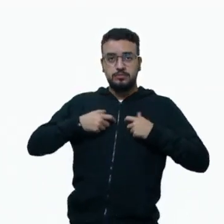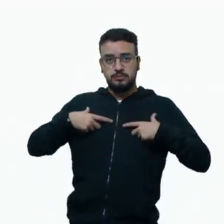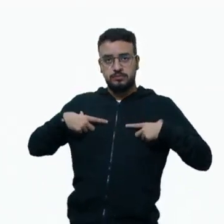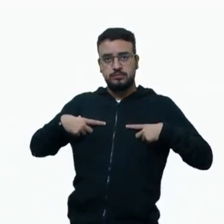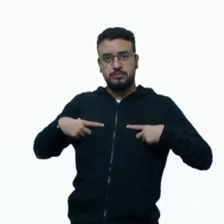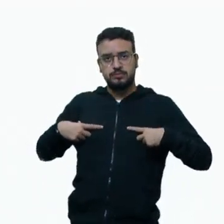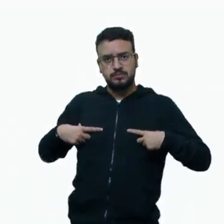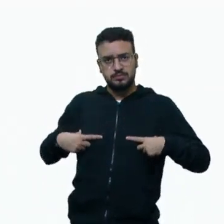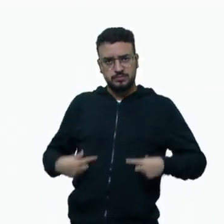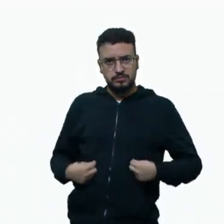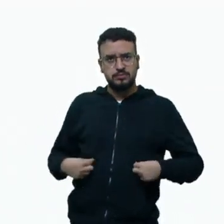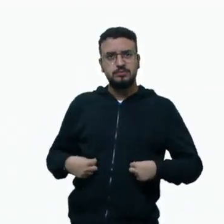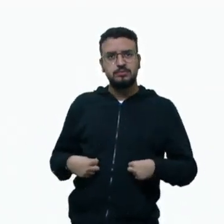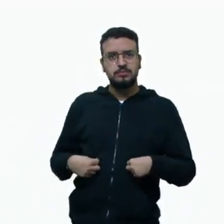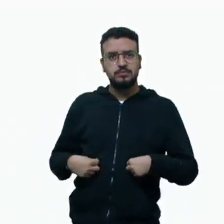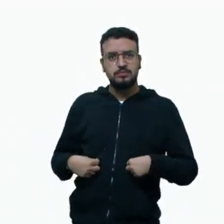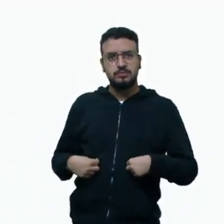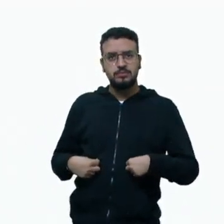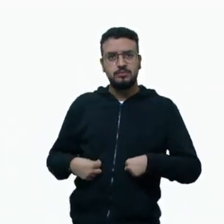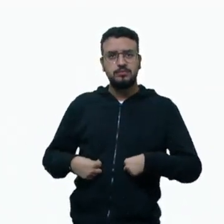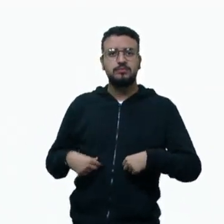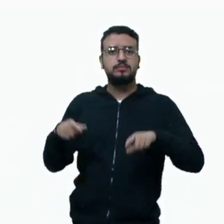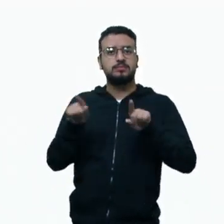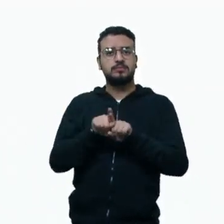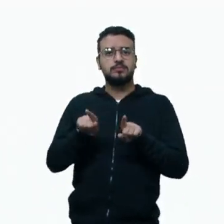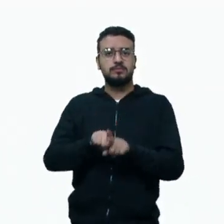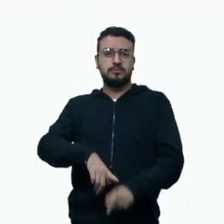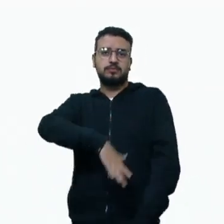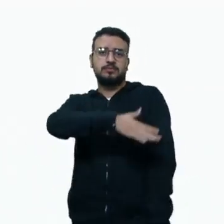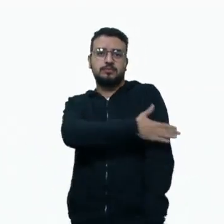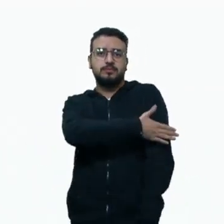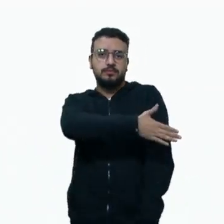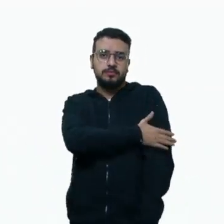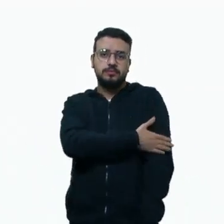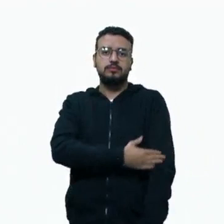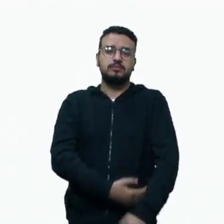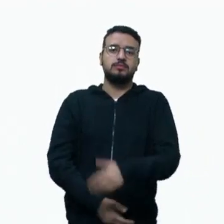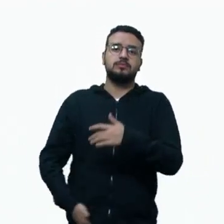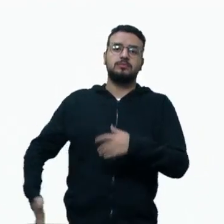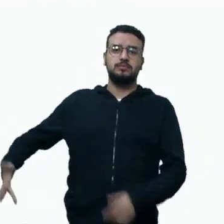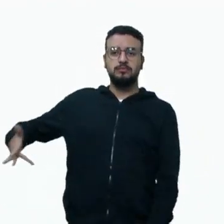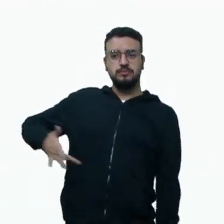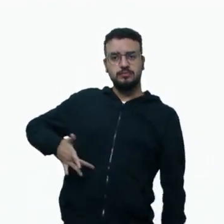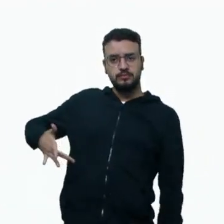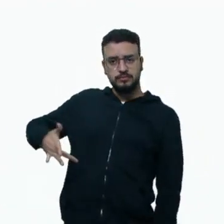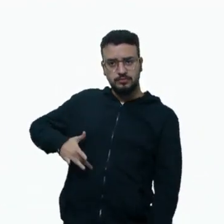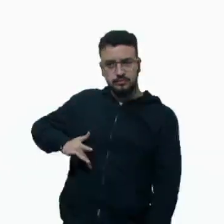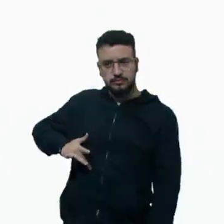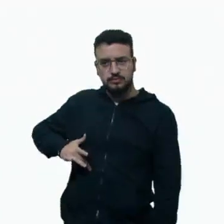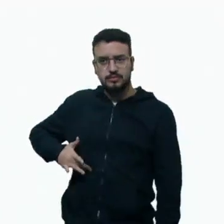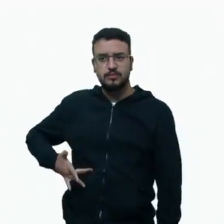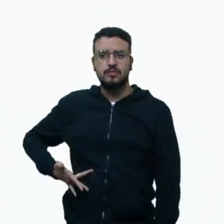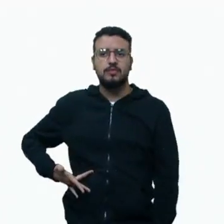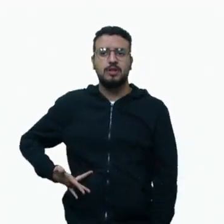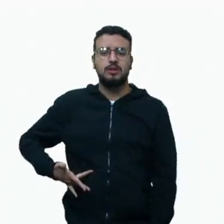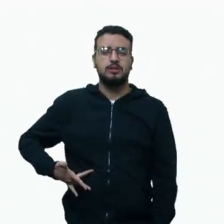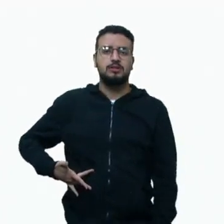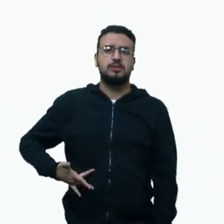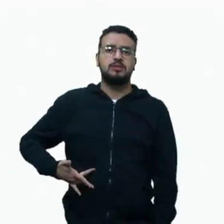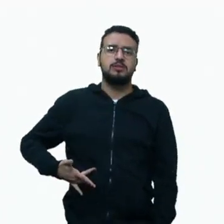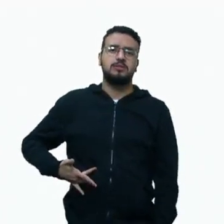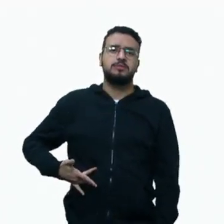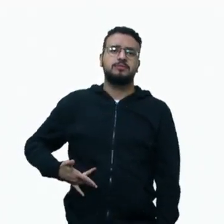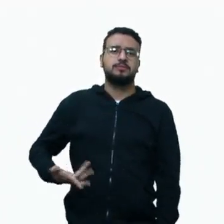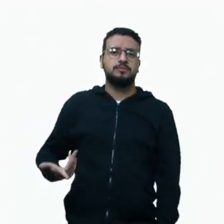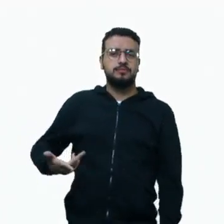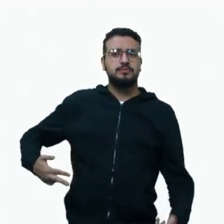isso acontece, tá, para membros superiores, isso acontece para o fígado, isso acontece